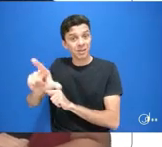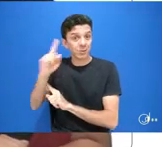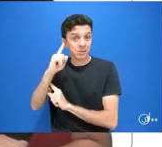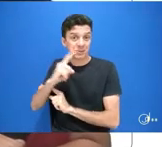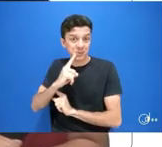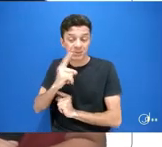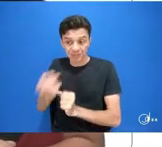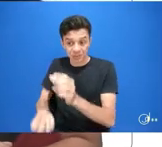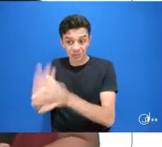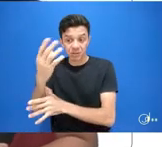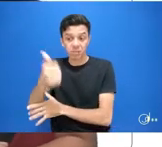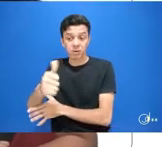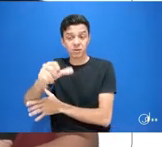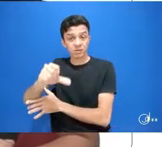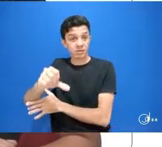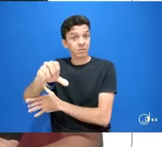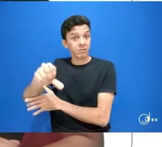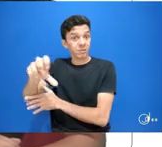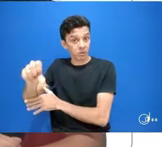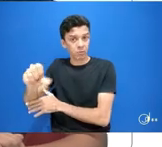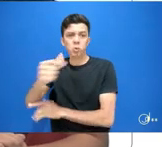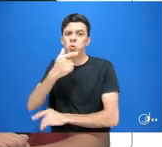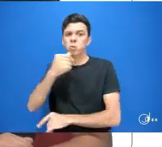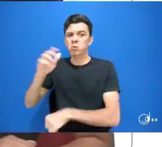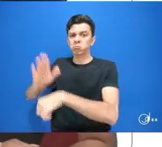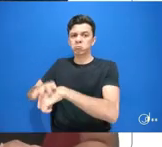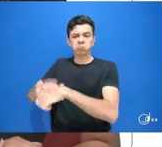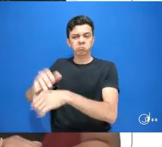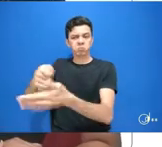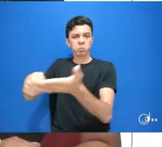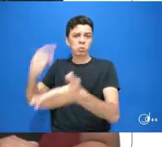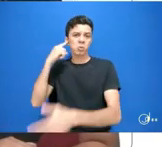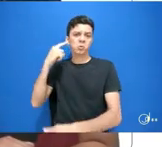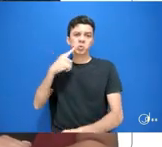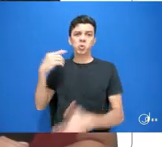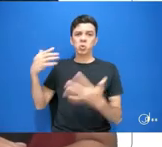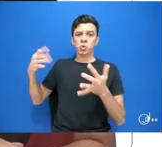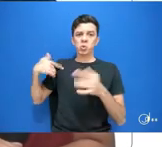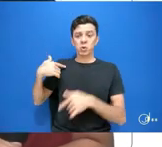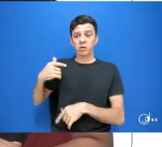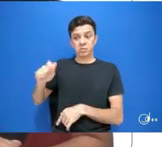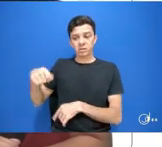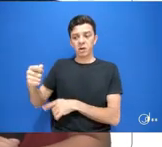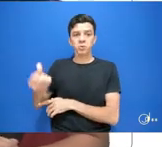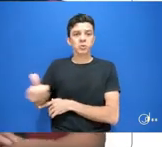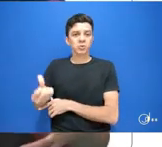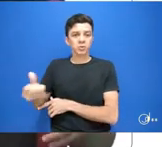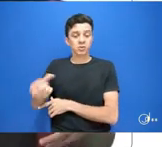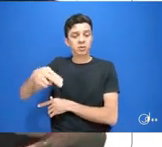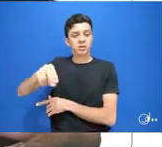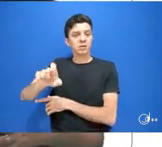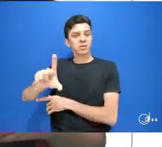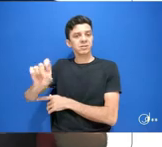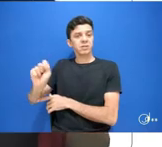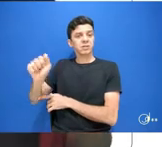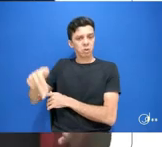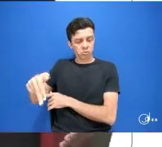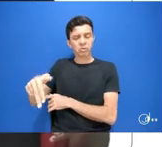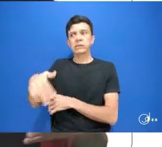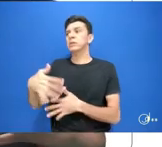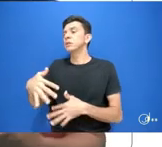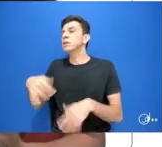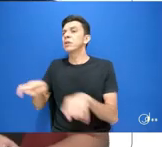sido publicada em 1999 pelo consagrado autor surdo Nelson Pimenta, ocorreu uma notória